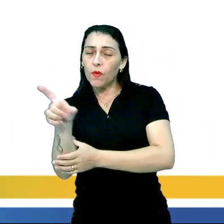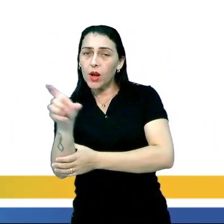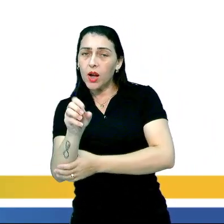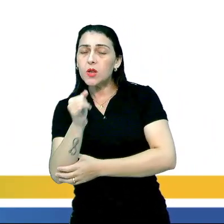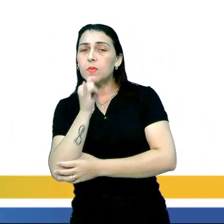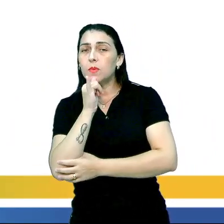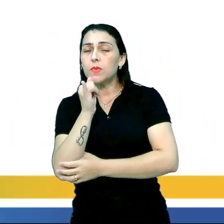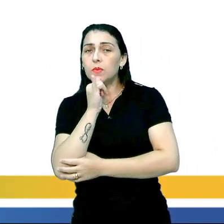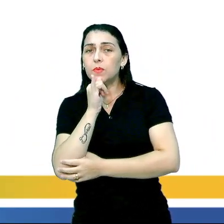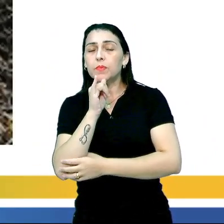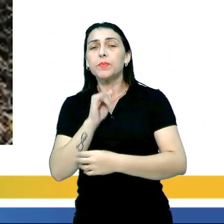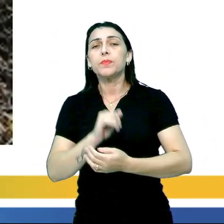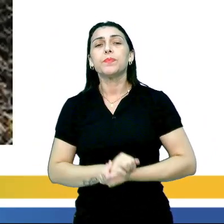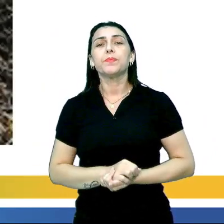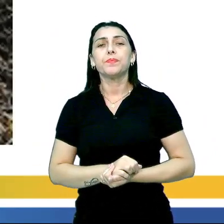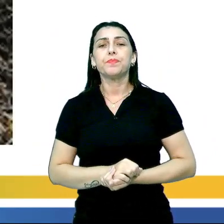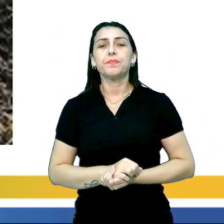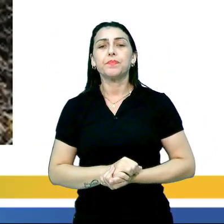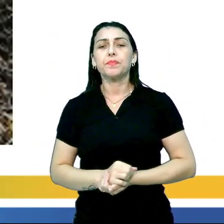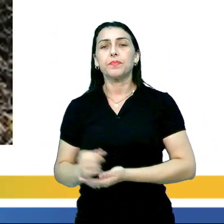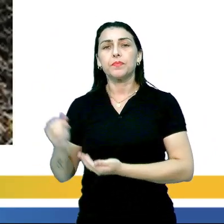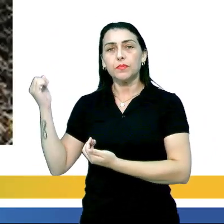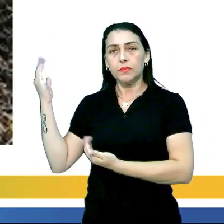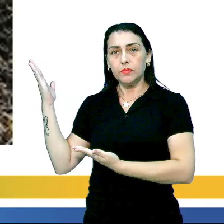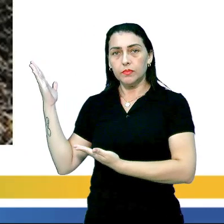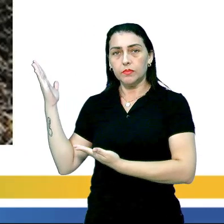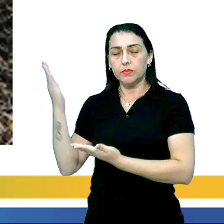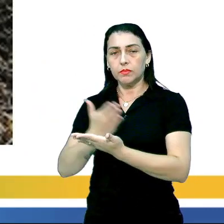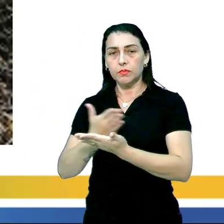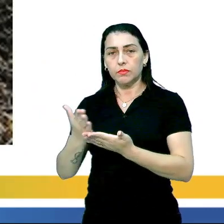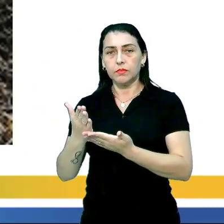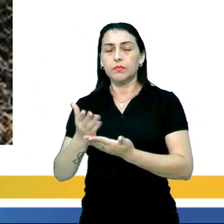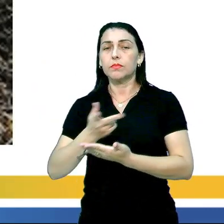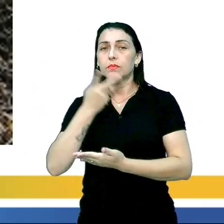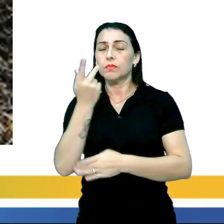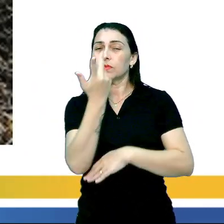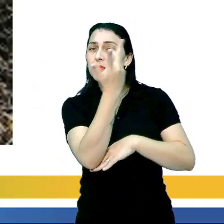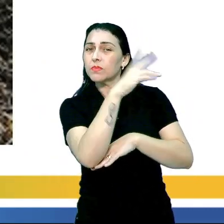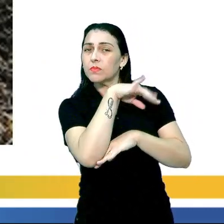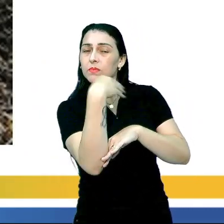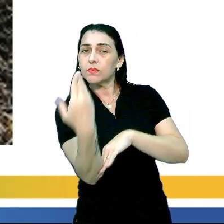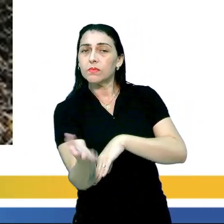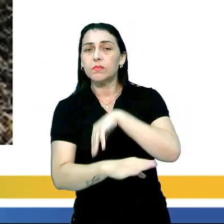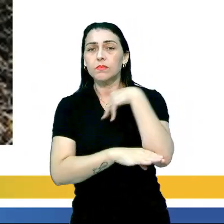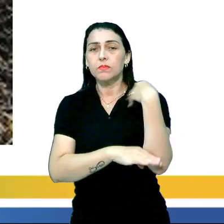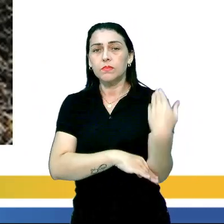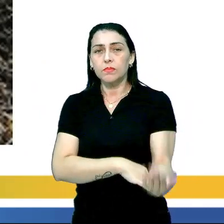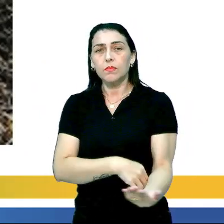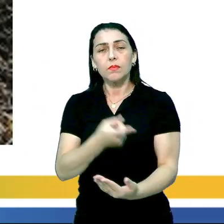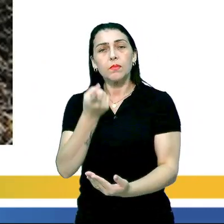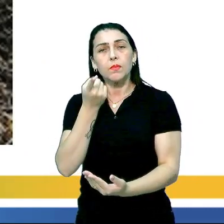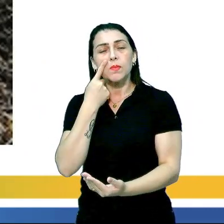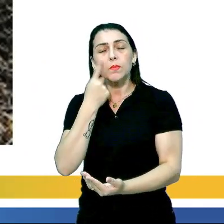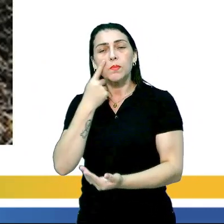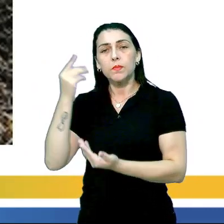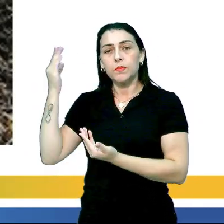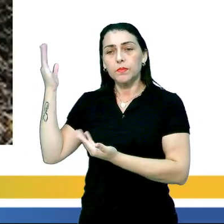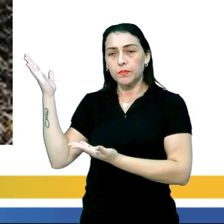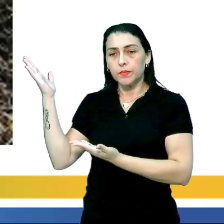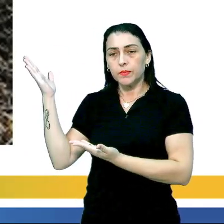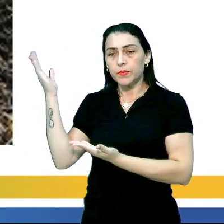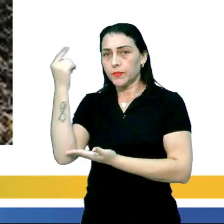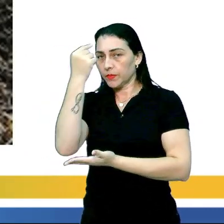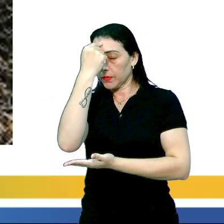fala, por exemplo, do lixo. A gente vai começar, então, a falar aqui do desmatamento. Olha que interessante